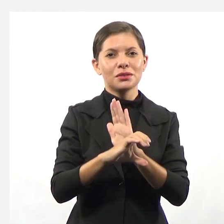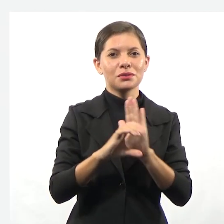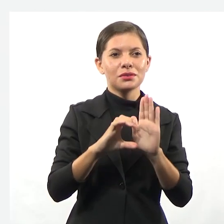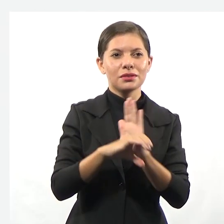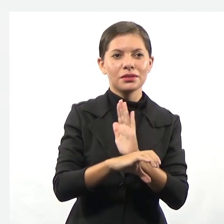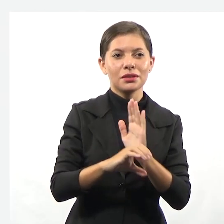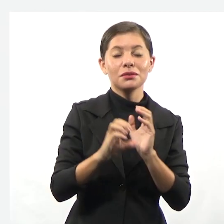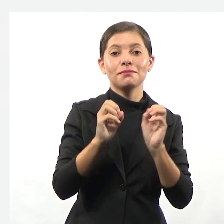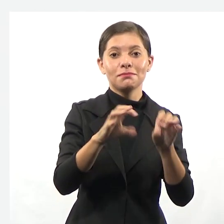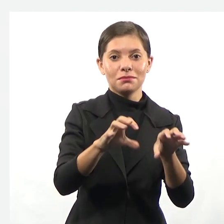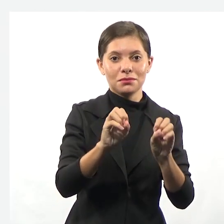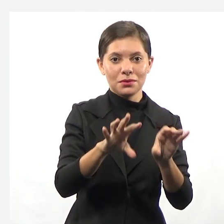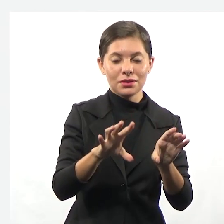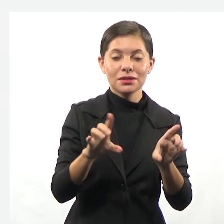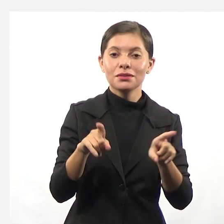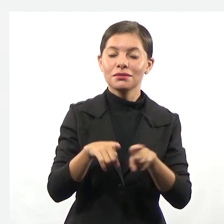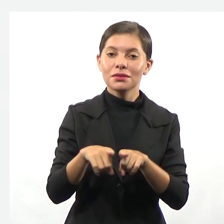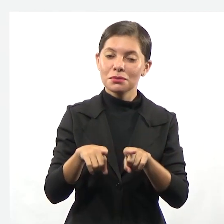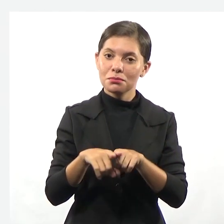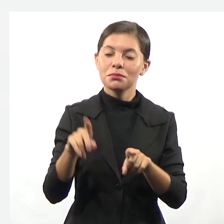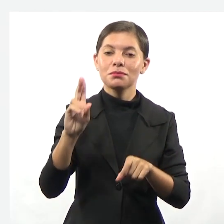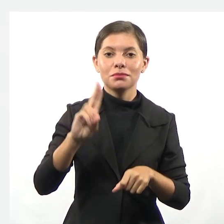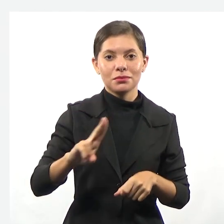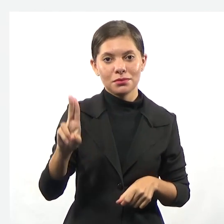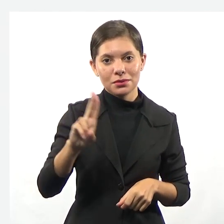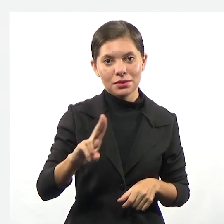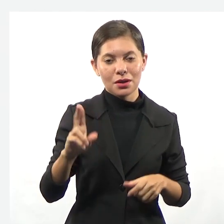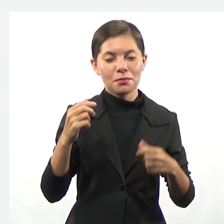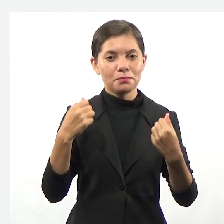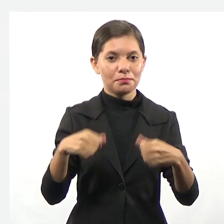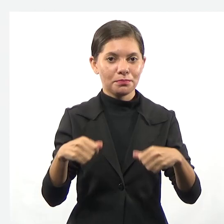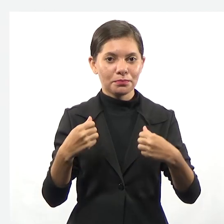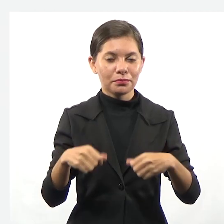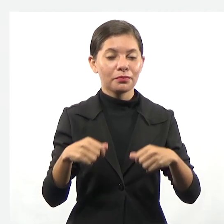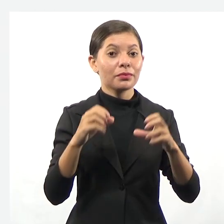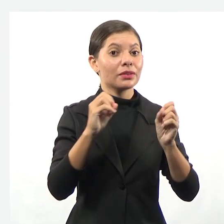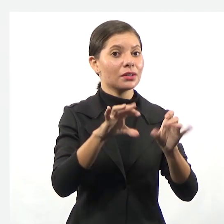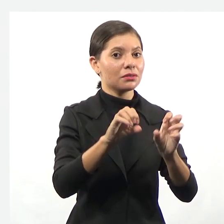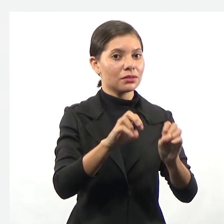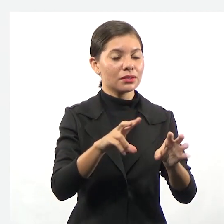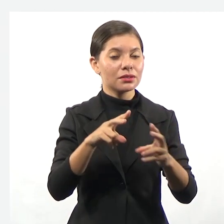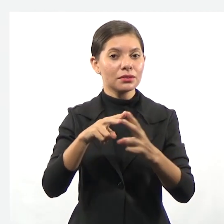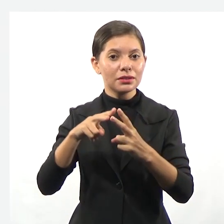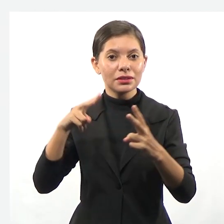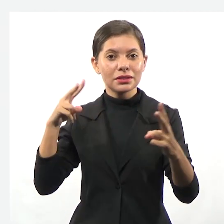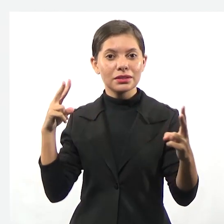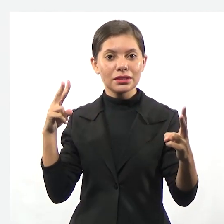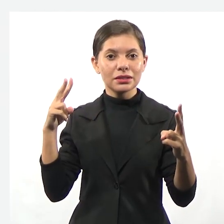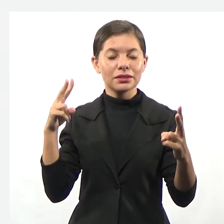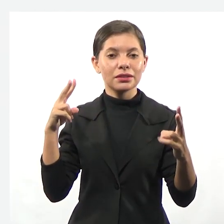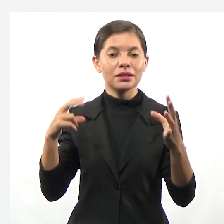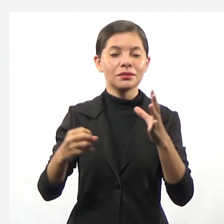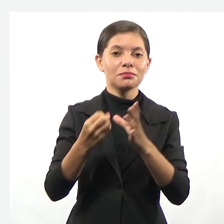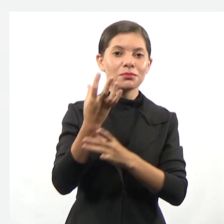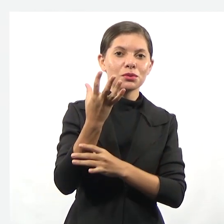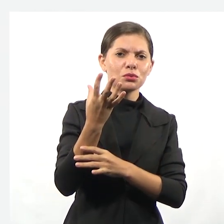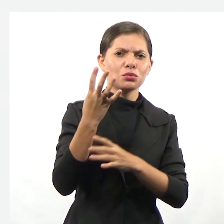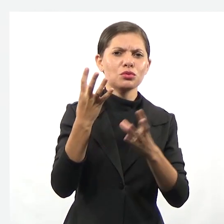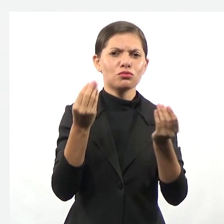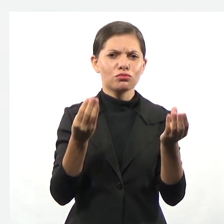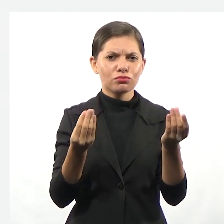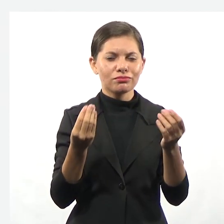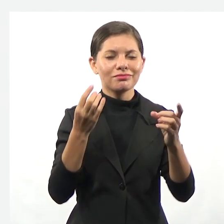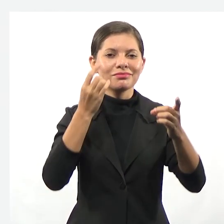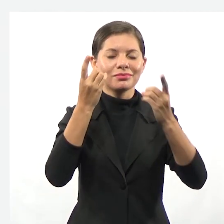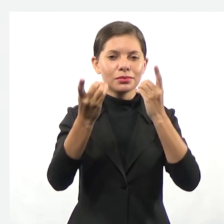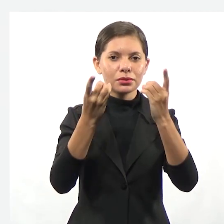que a educação à distância, ela produz muitos dados. Então, a mineração de dados educacionais tem como principal